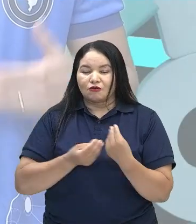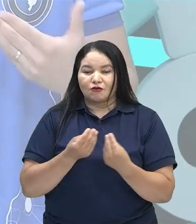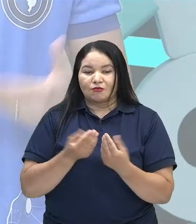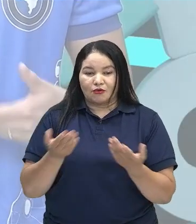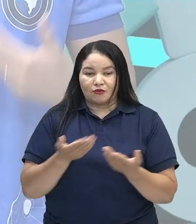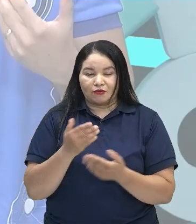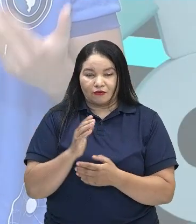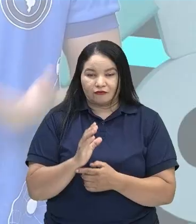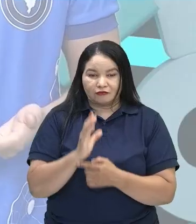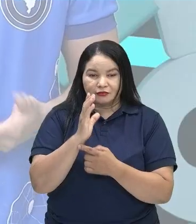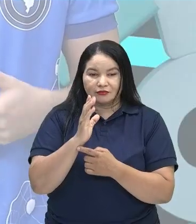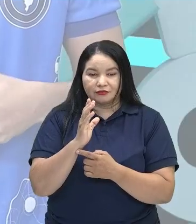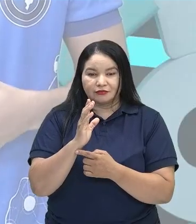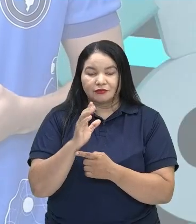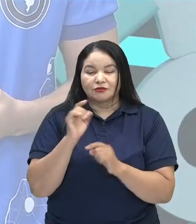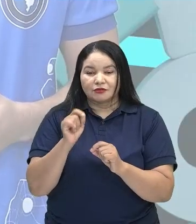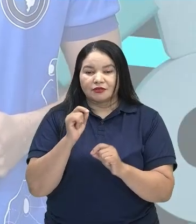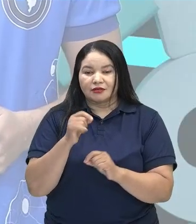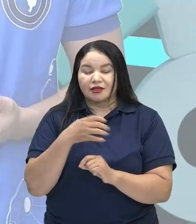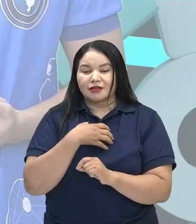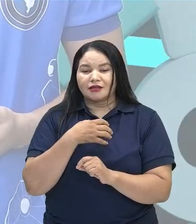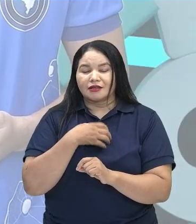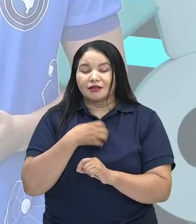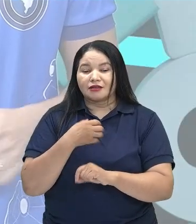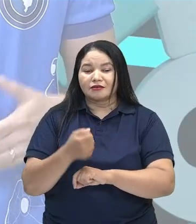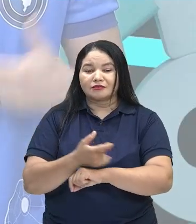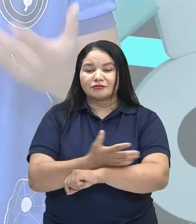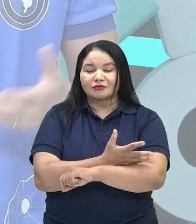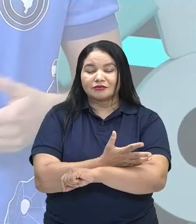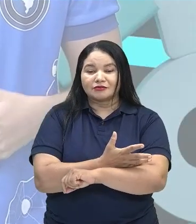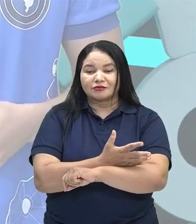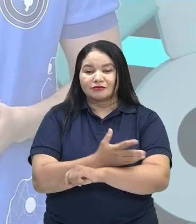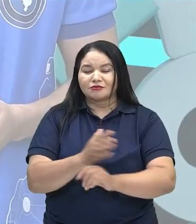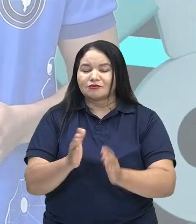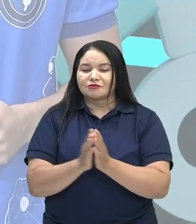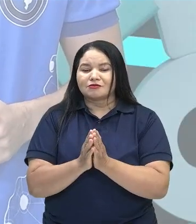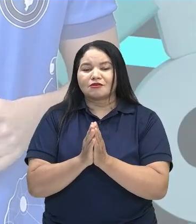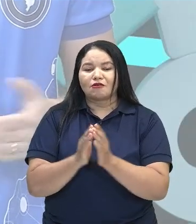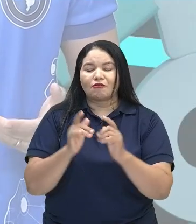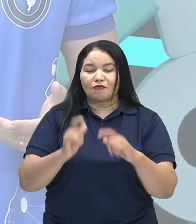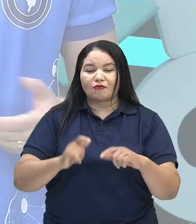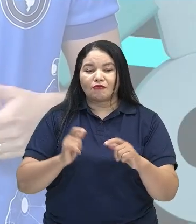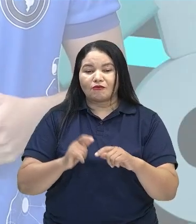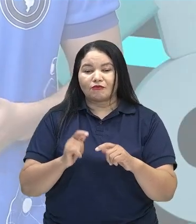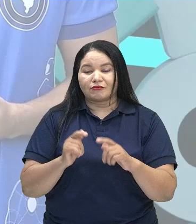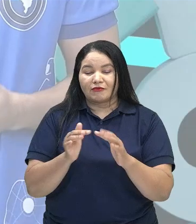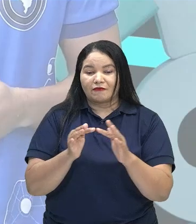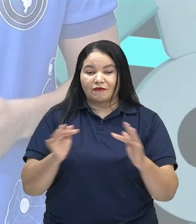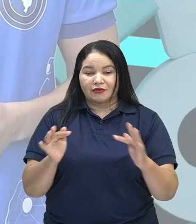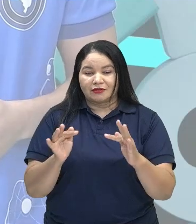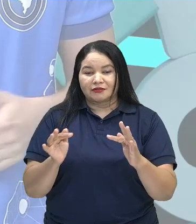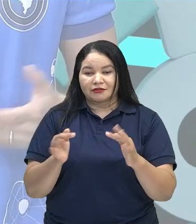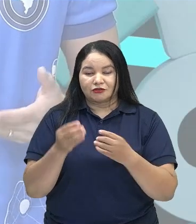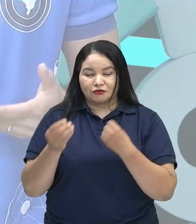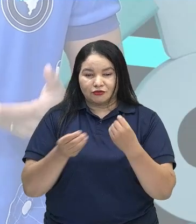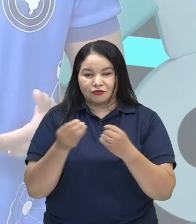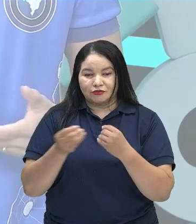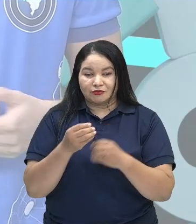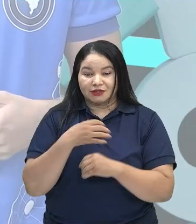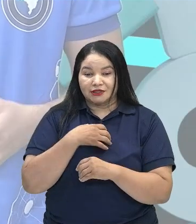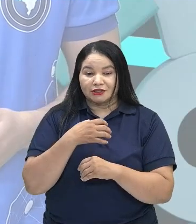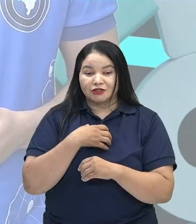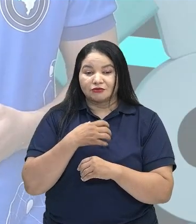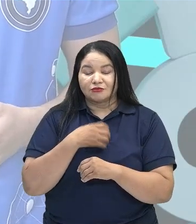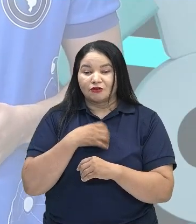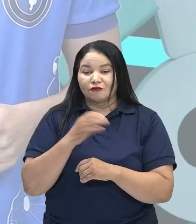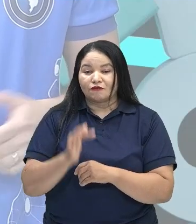início, emotional appeal, o apelo emocional. Onde que ele aparece aqui? Então, veja, invoca sentimentos sobre o futuro